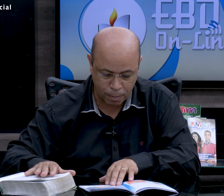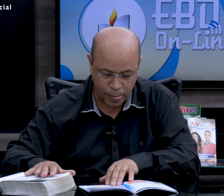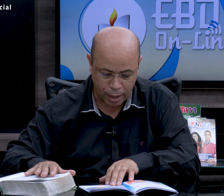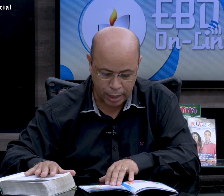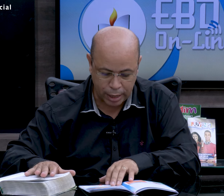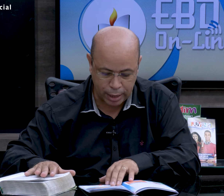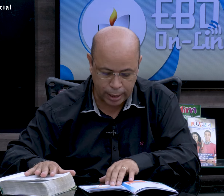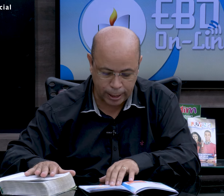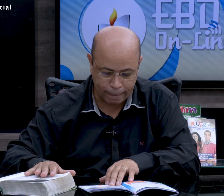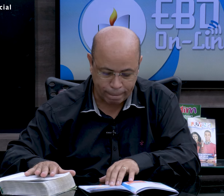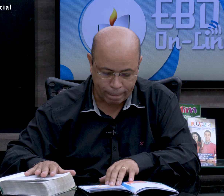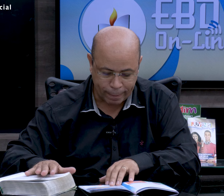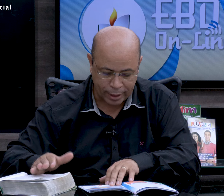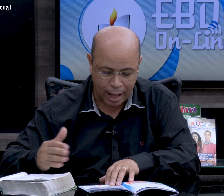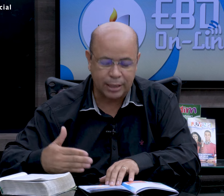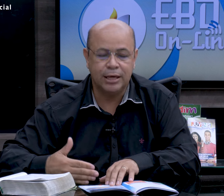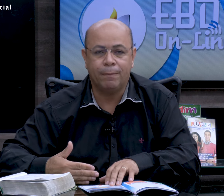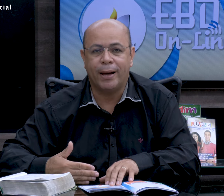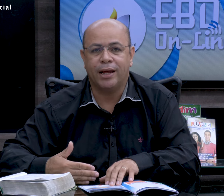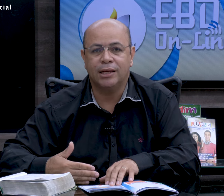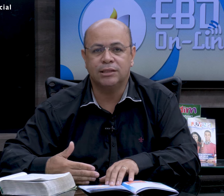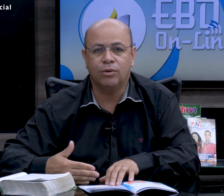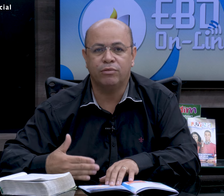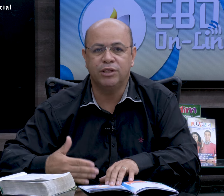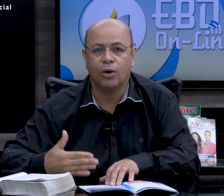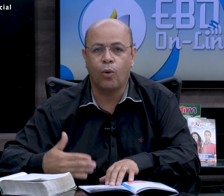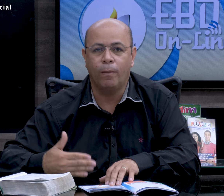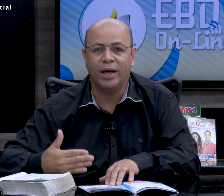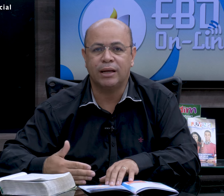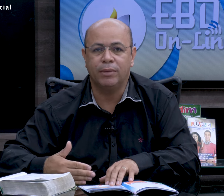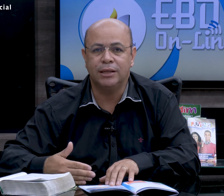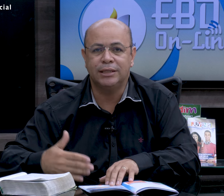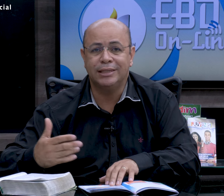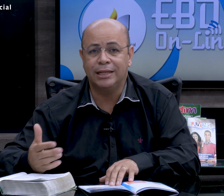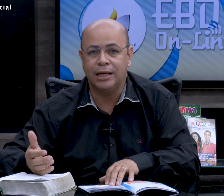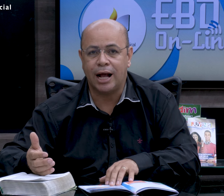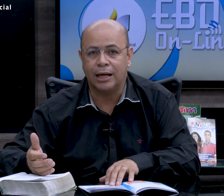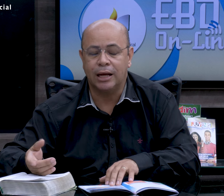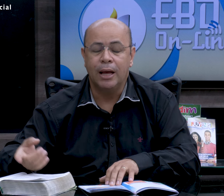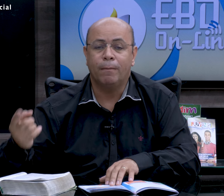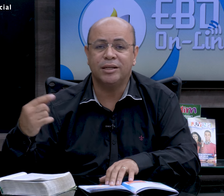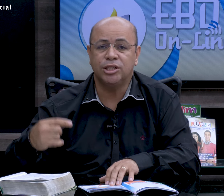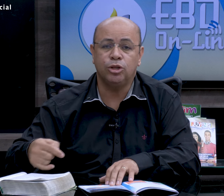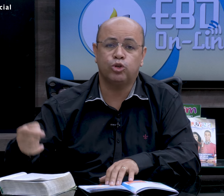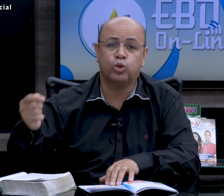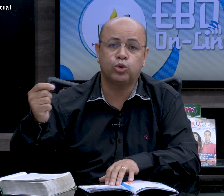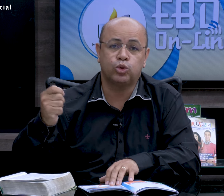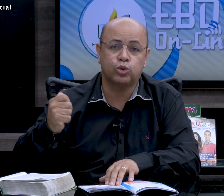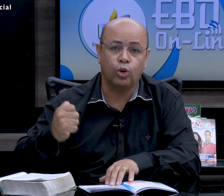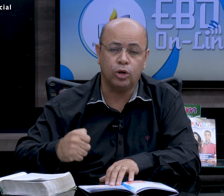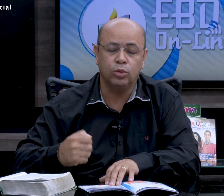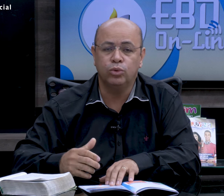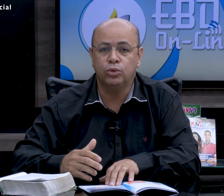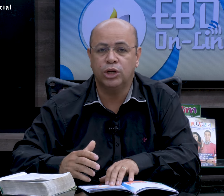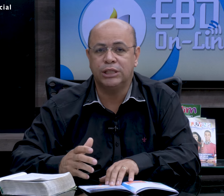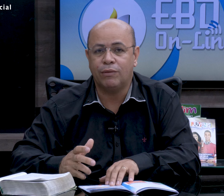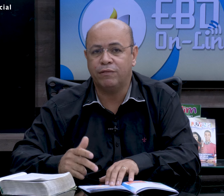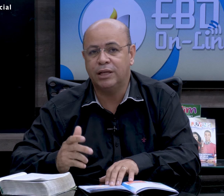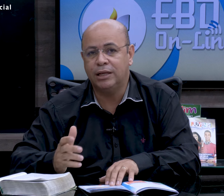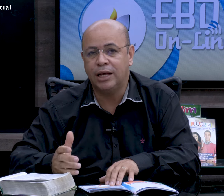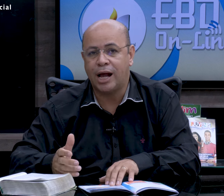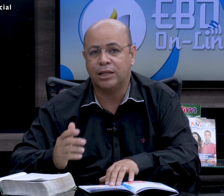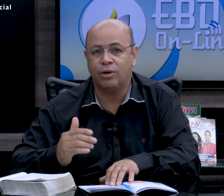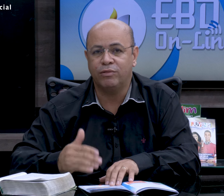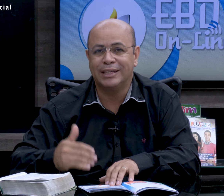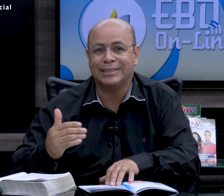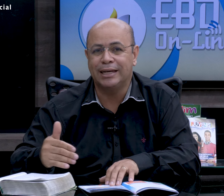hoje eh aqui aparece uma vida completamente dedicada Mas nem todo mundo que tem uma